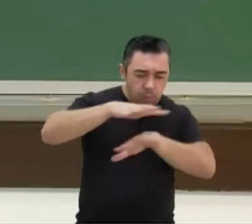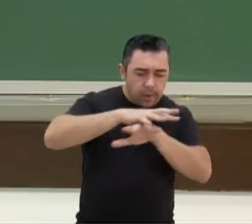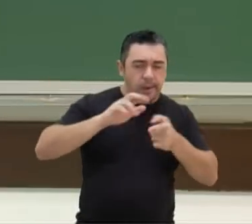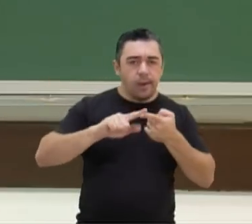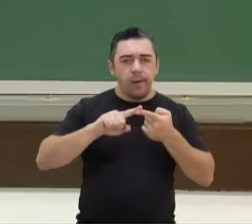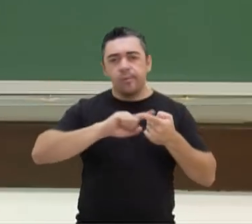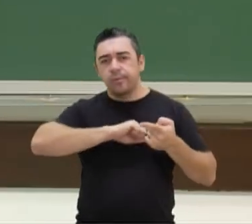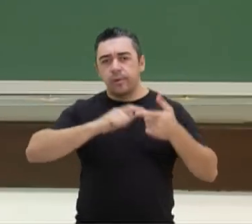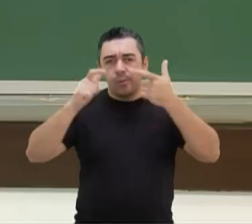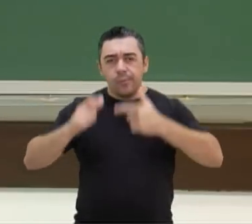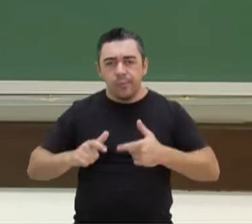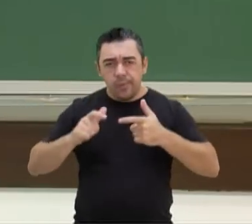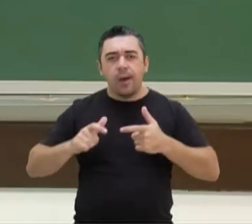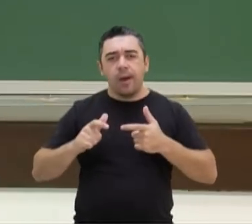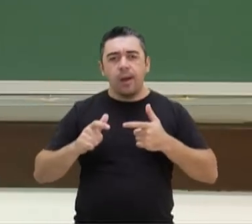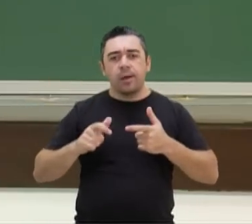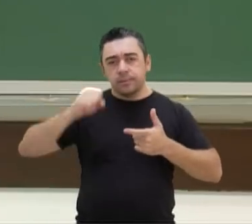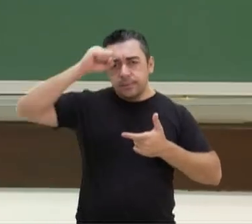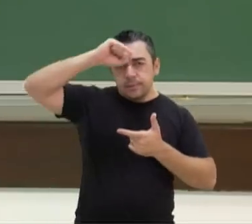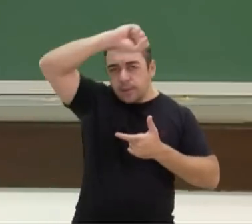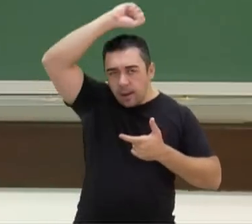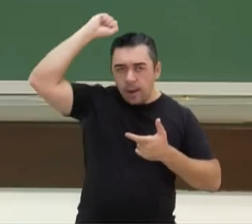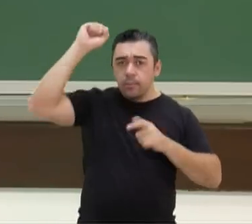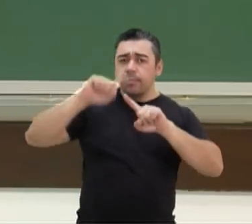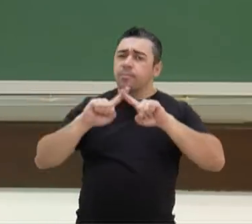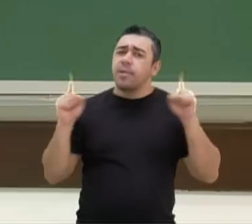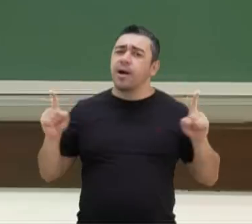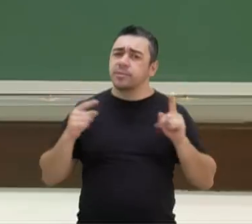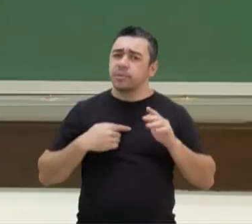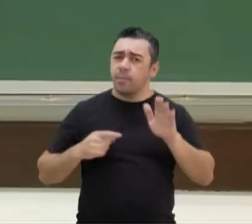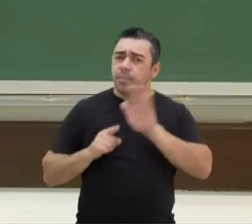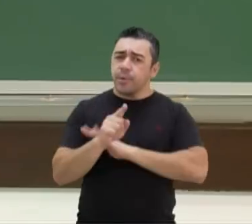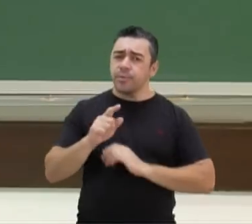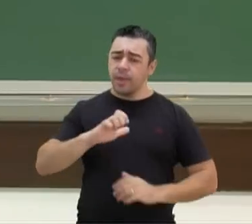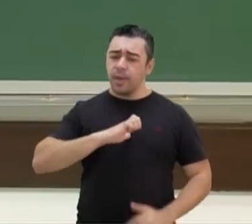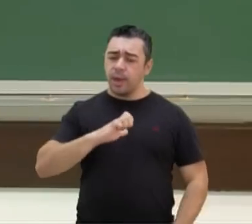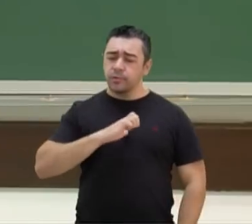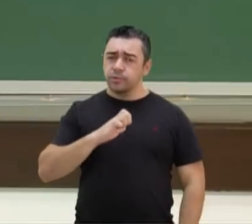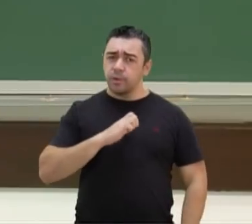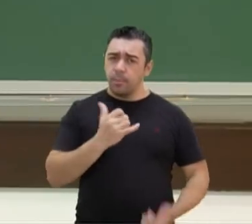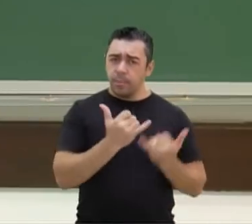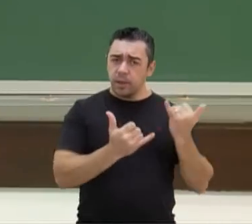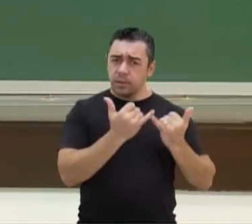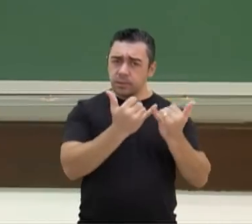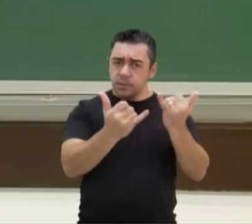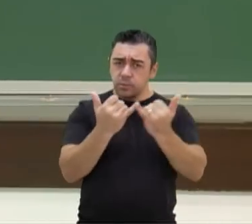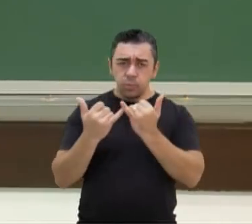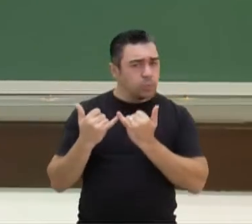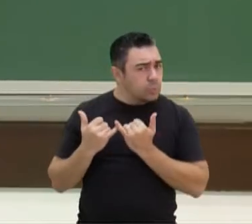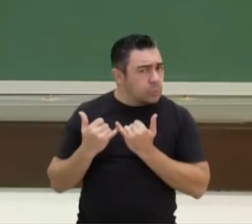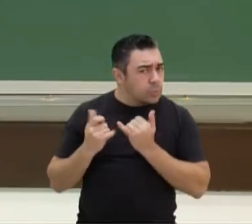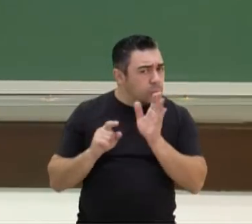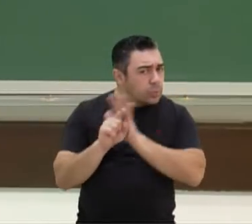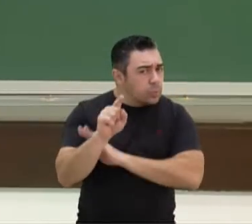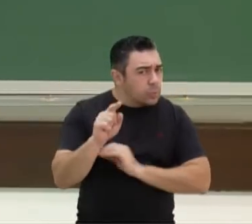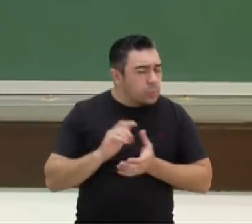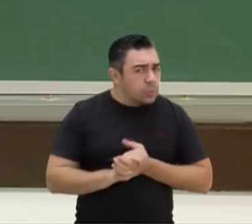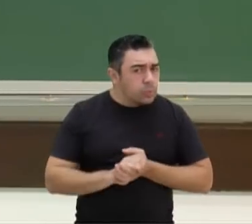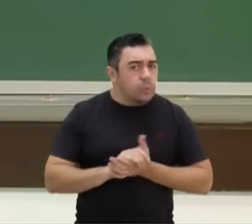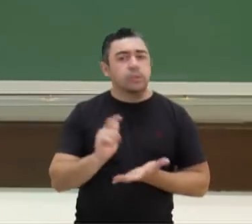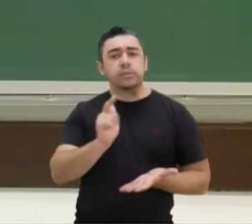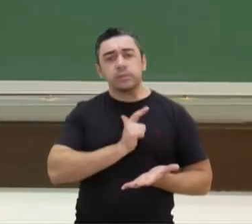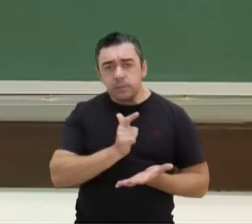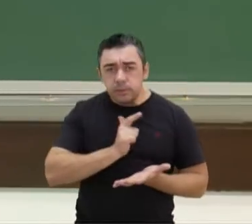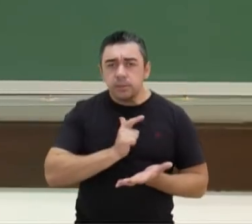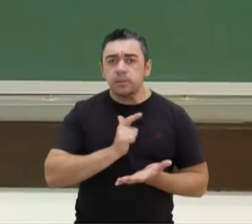símbolos. Mas, será que os princípios éticos das religiões são parecidos? Será que elas têm alguma